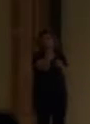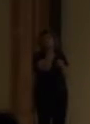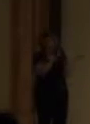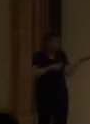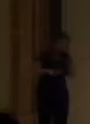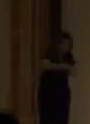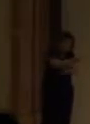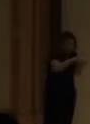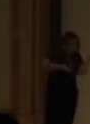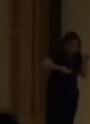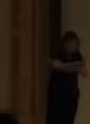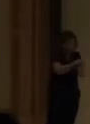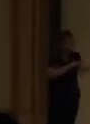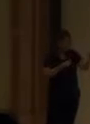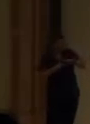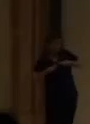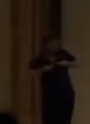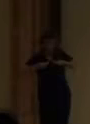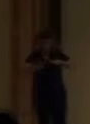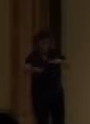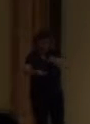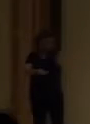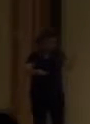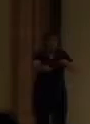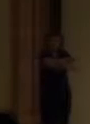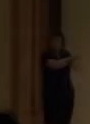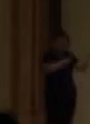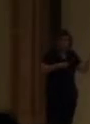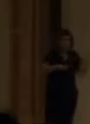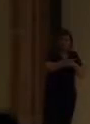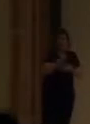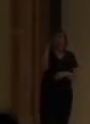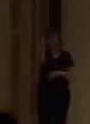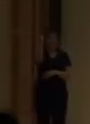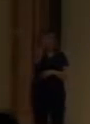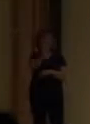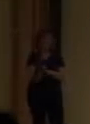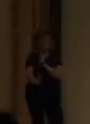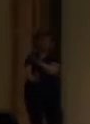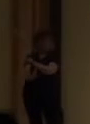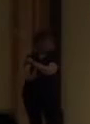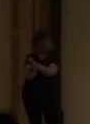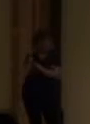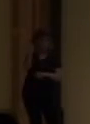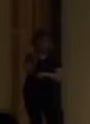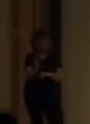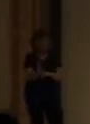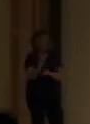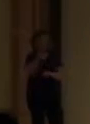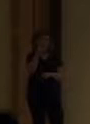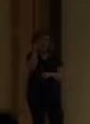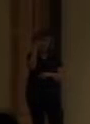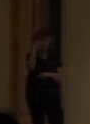marca terrível nesse lado do planeta que nós hoje chamamos o Grande Sul. O ferrete